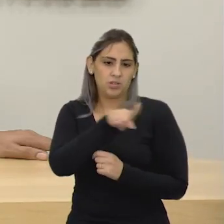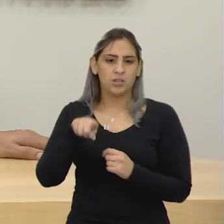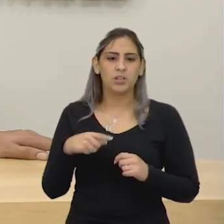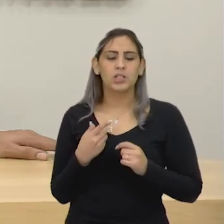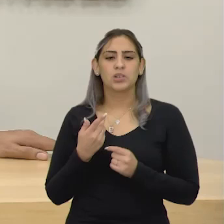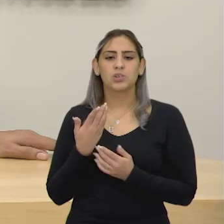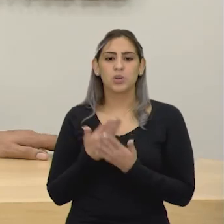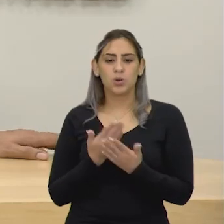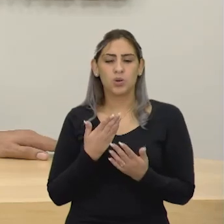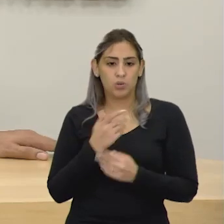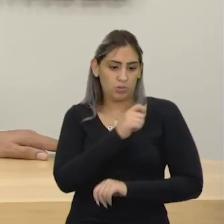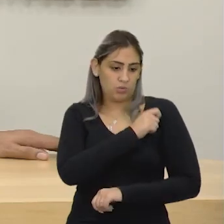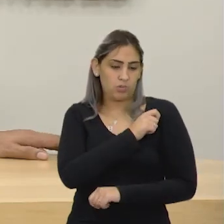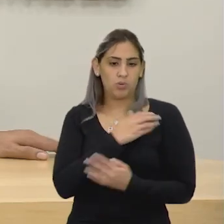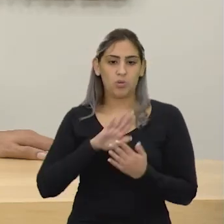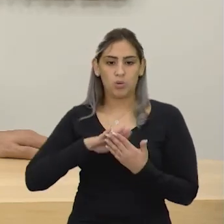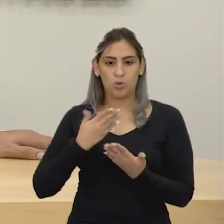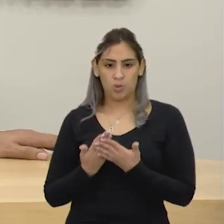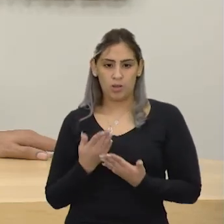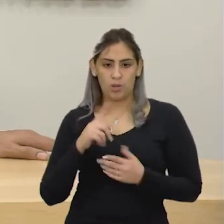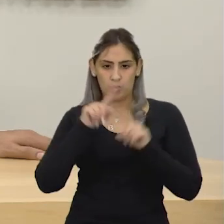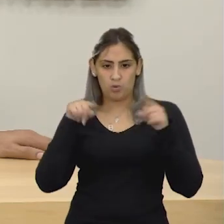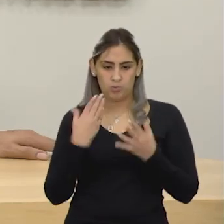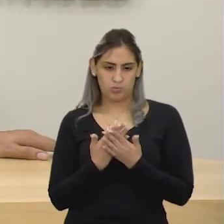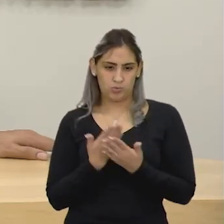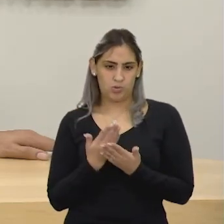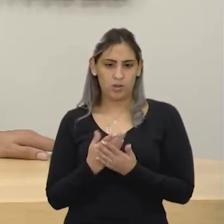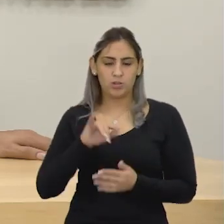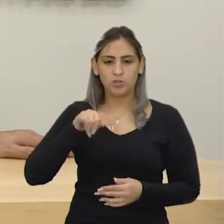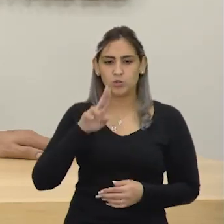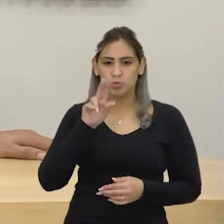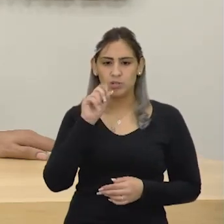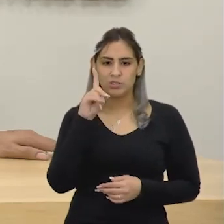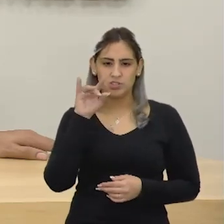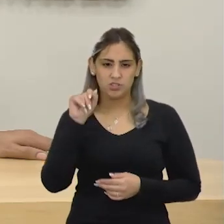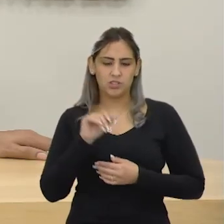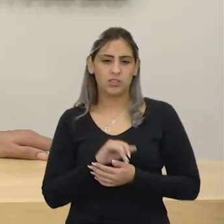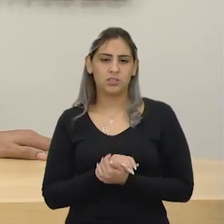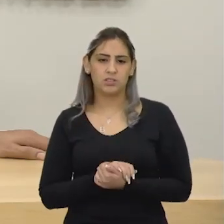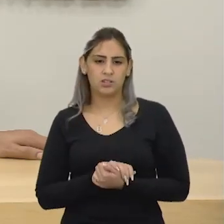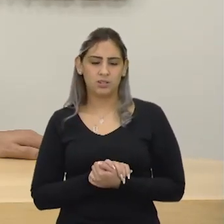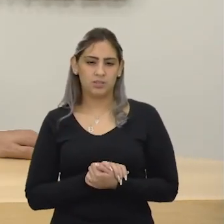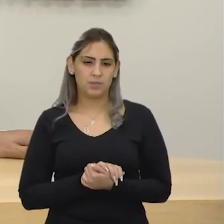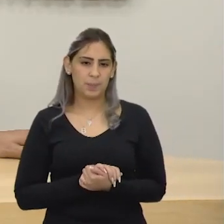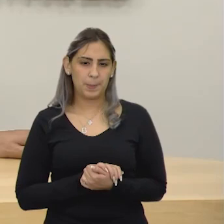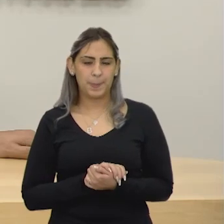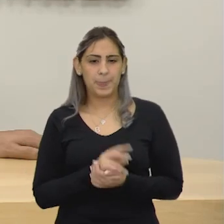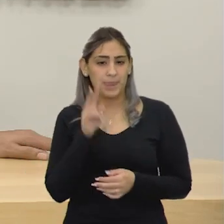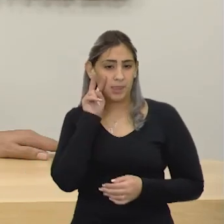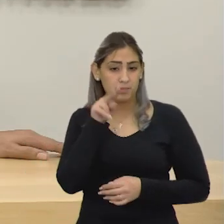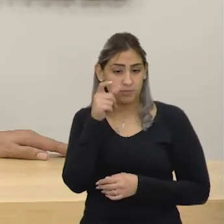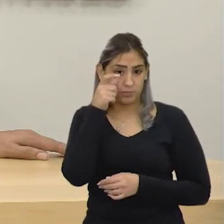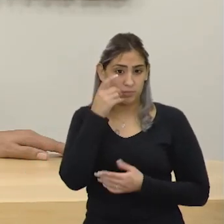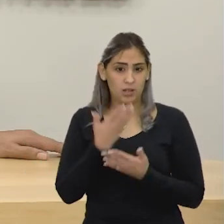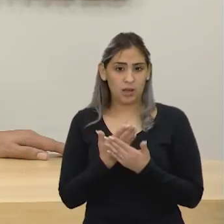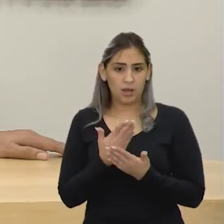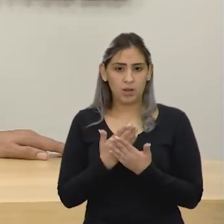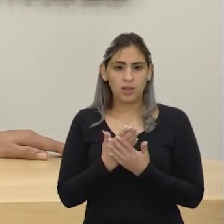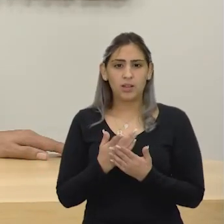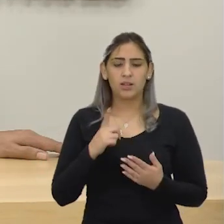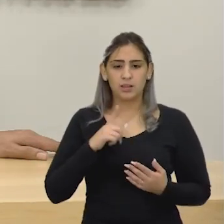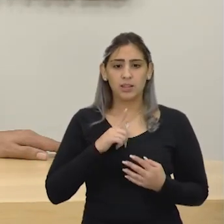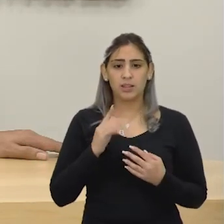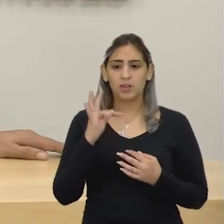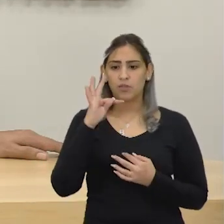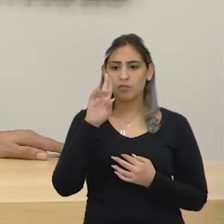Jurandir também com a gente, o professor Jane e seus alunos da Escola Francisco de Costa Guedes também, prestigiando a aula. E tem até a Fundação Casa Rio